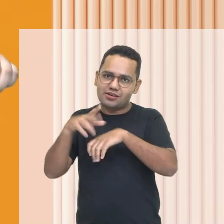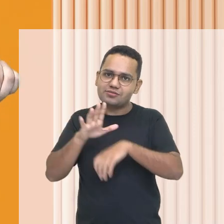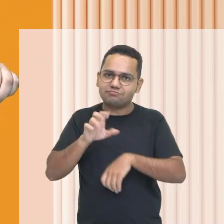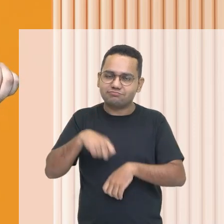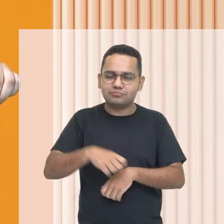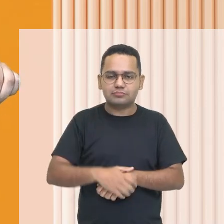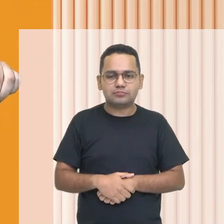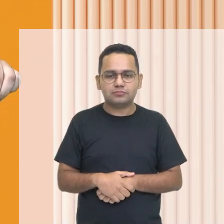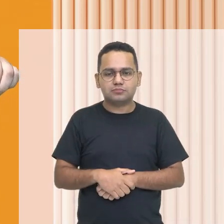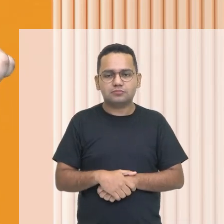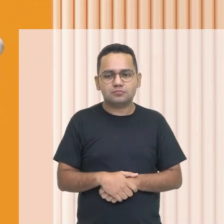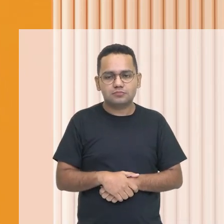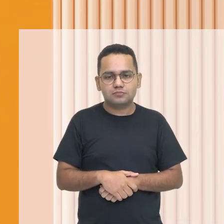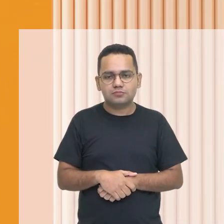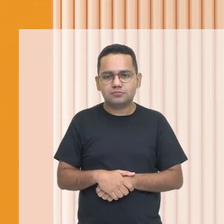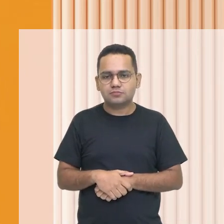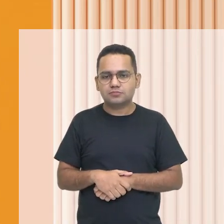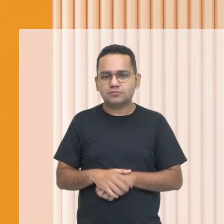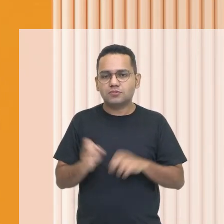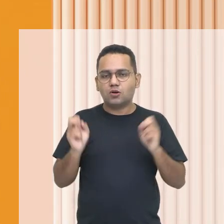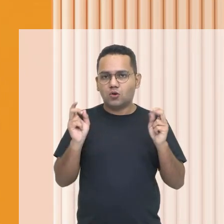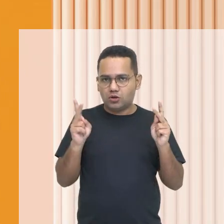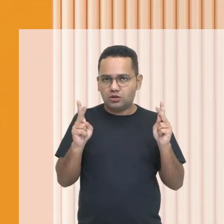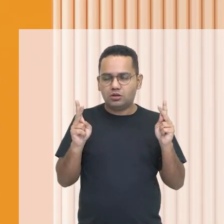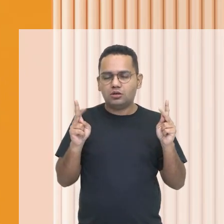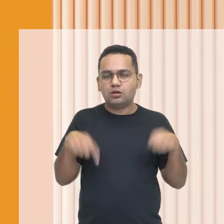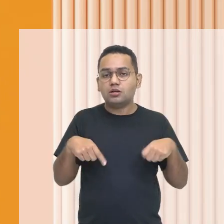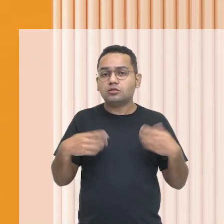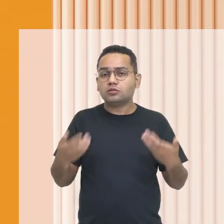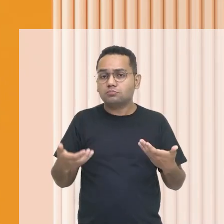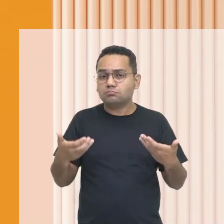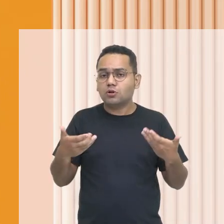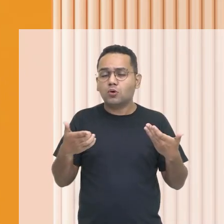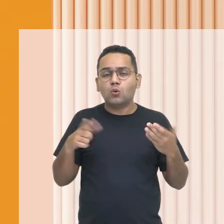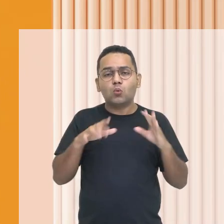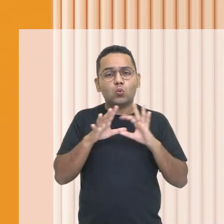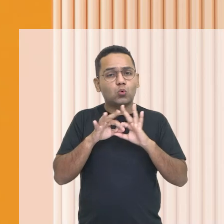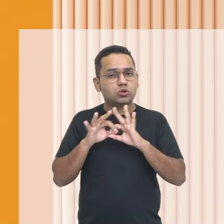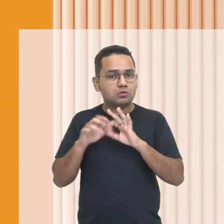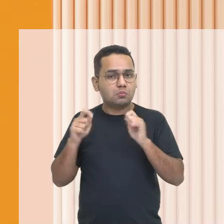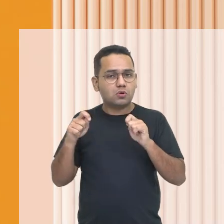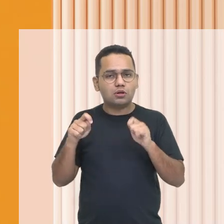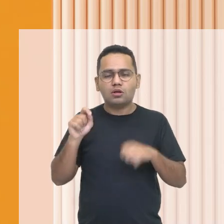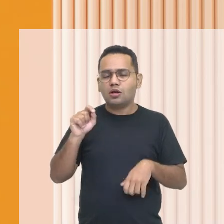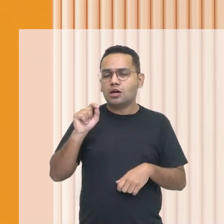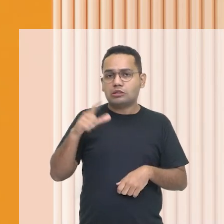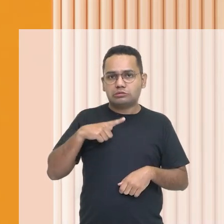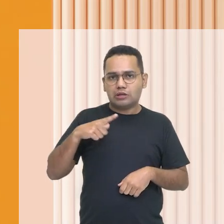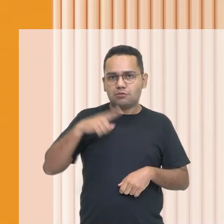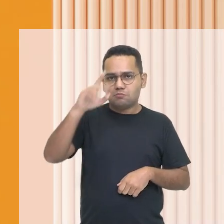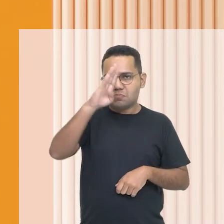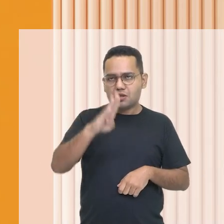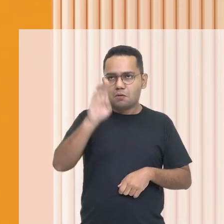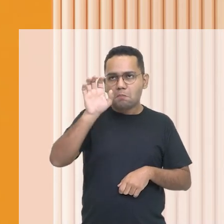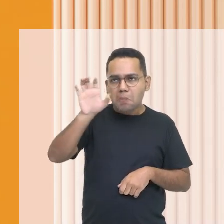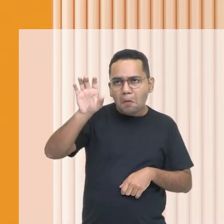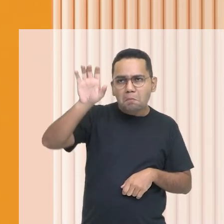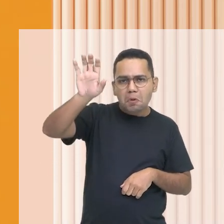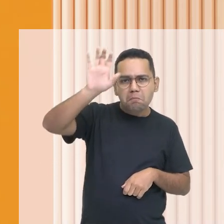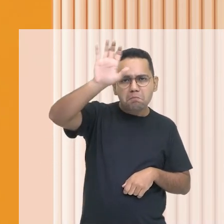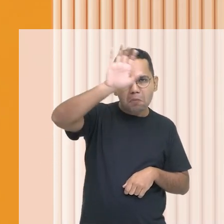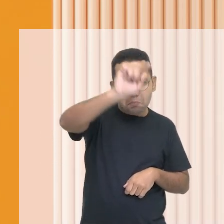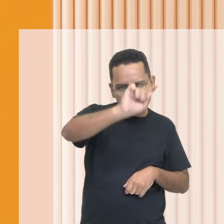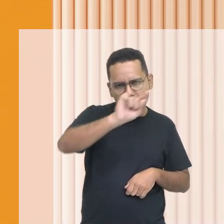das regionalidades, partindo, né, para a nação, tendo, né,